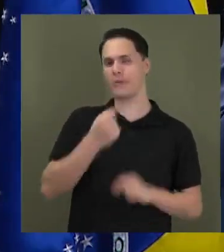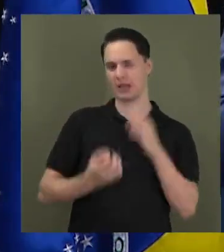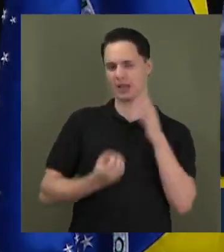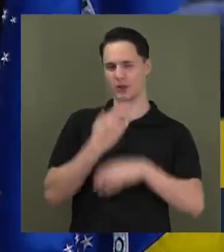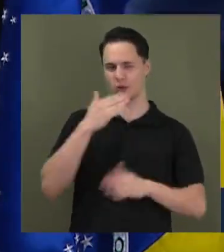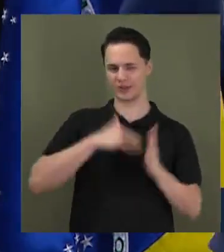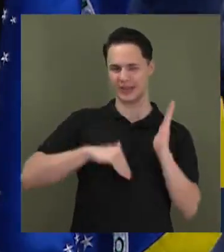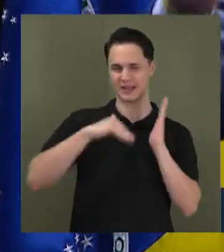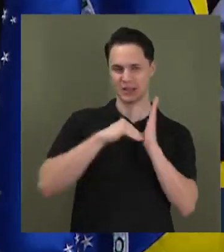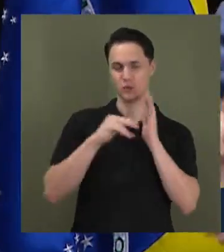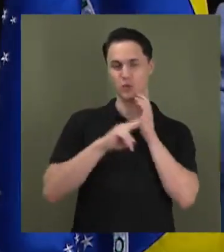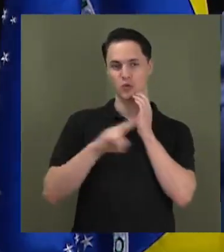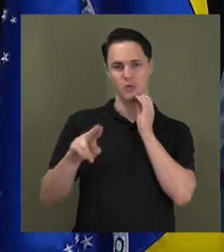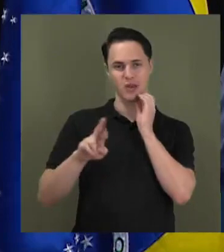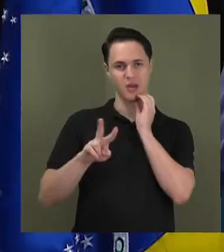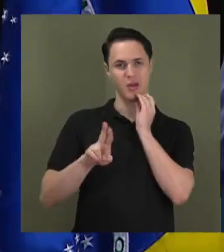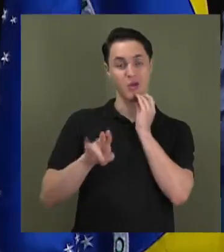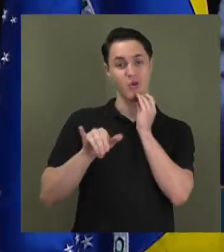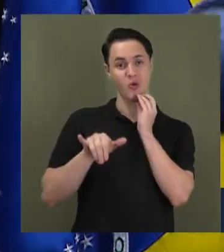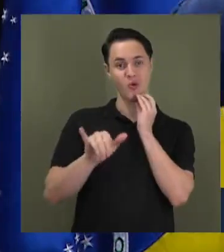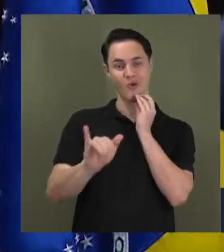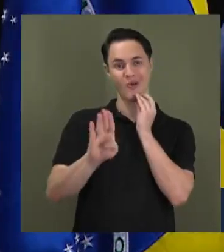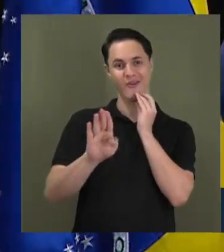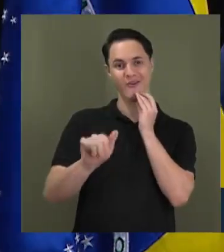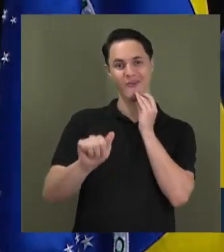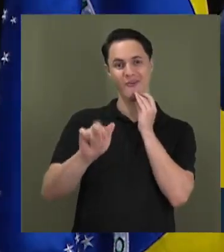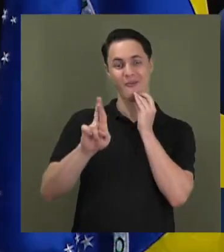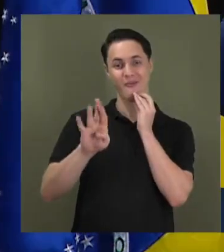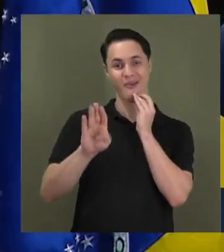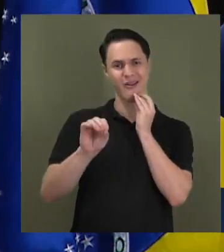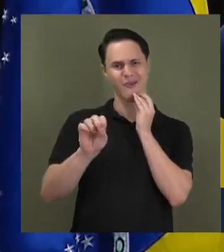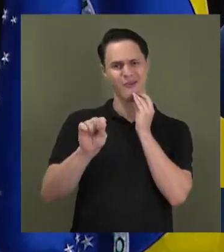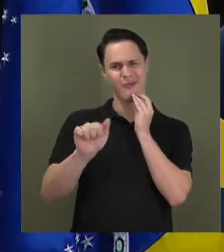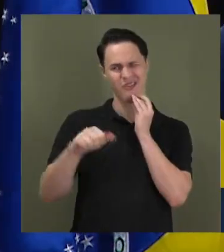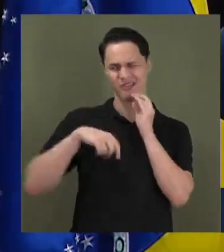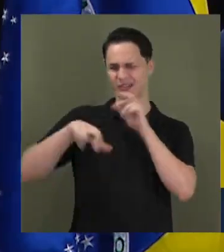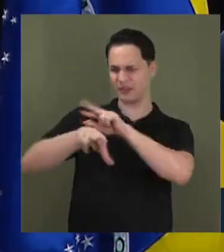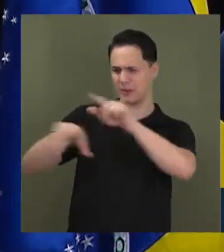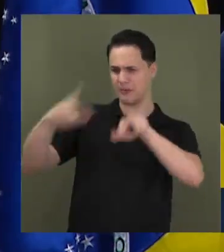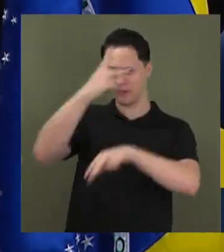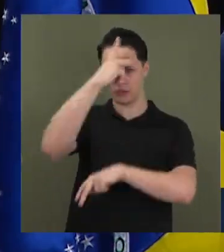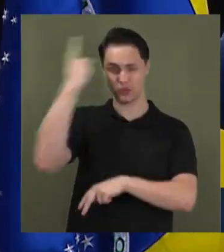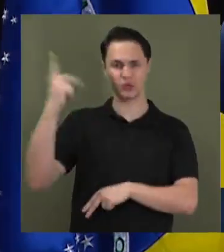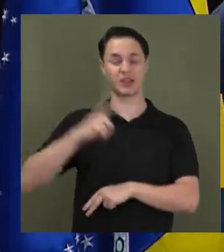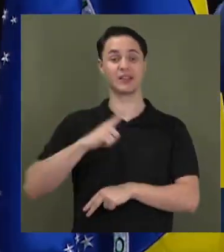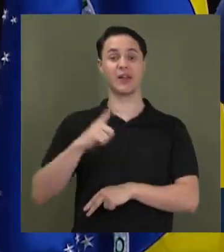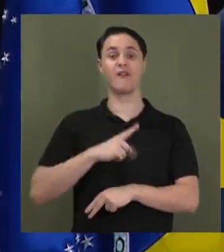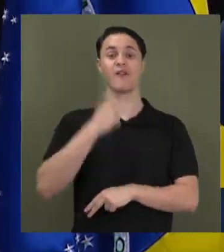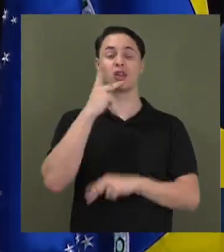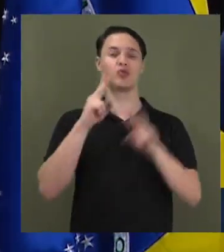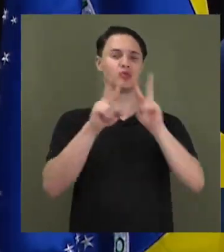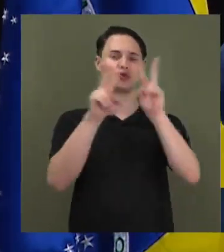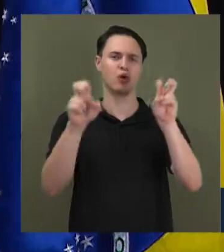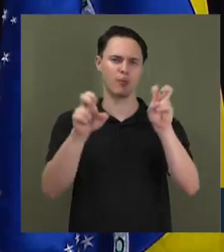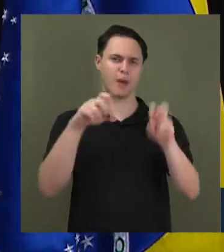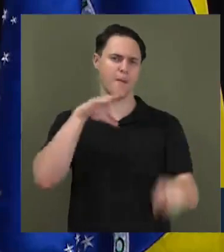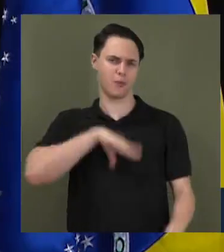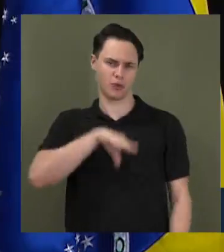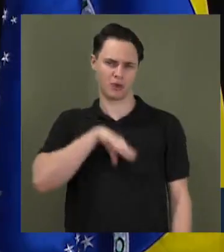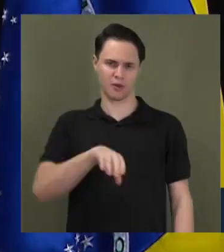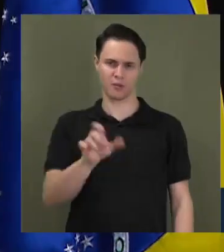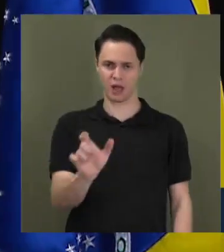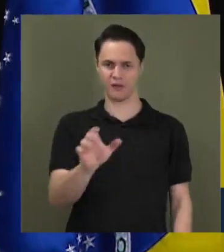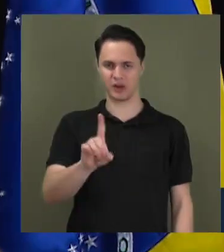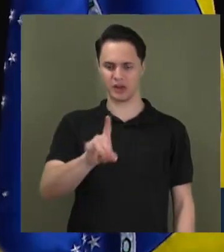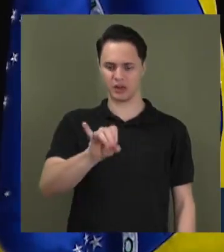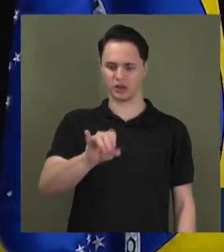um histórico com Oswaldo Aranha, com tantos nomes da diplomacia brasileira que mostraram para o mundo que esse